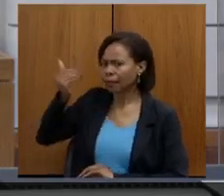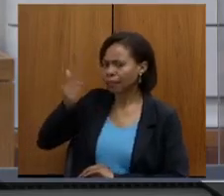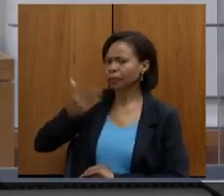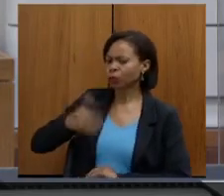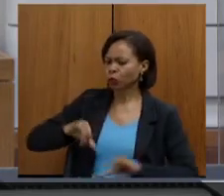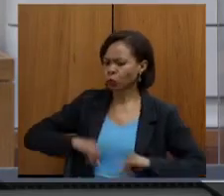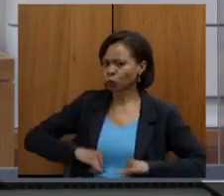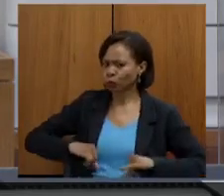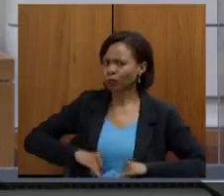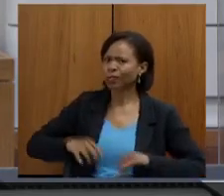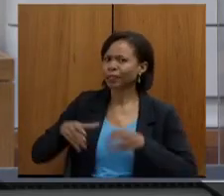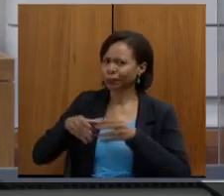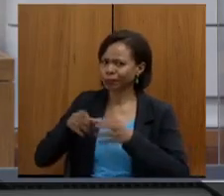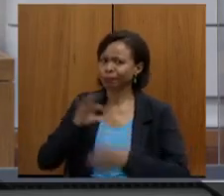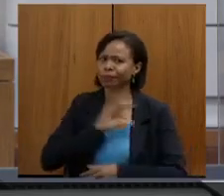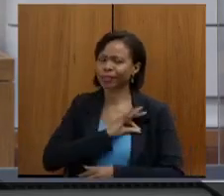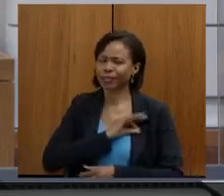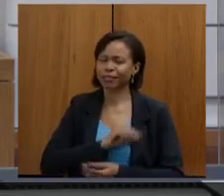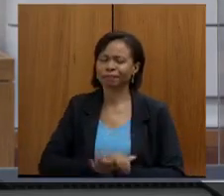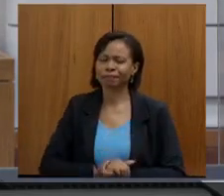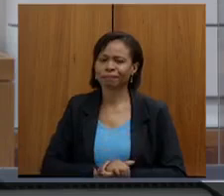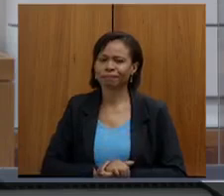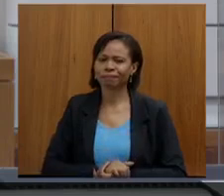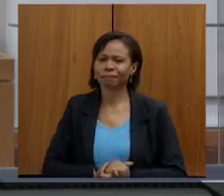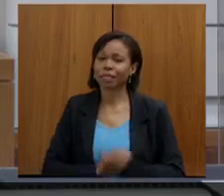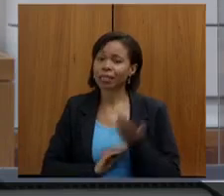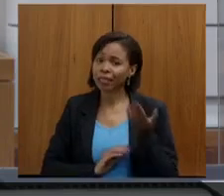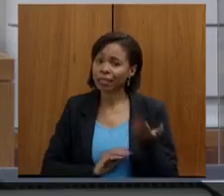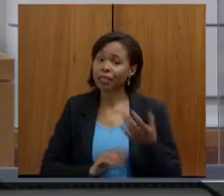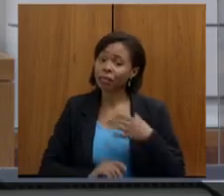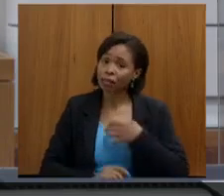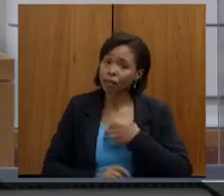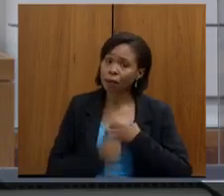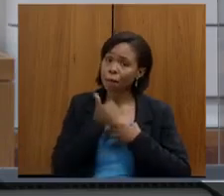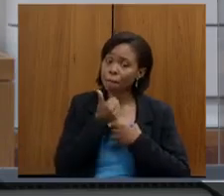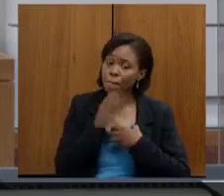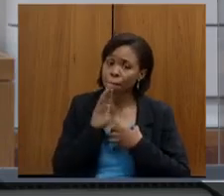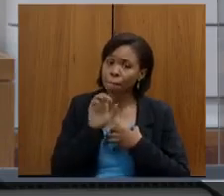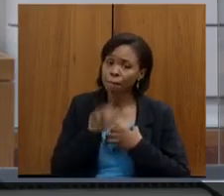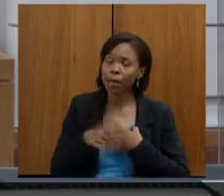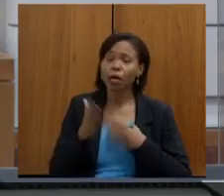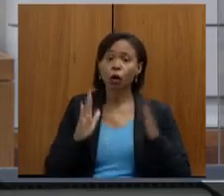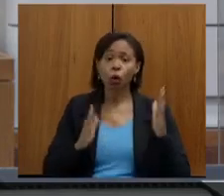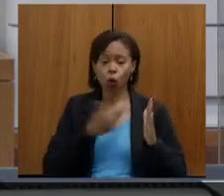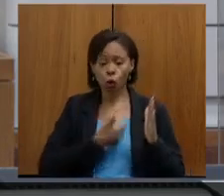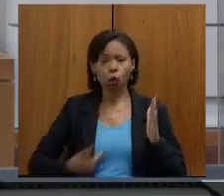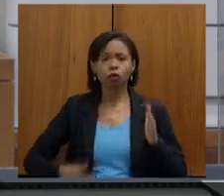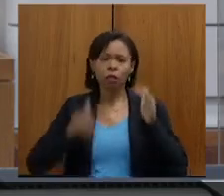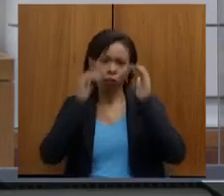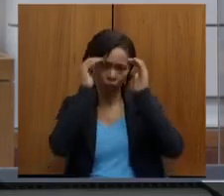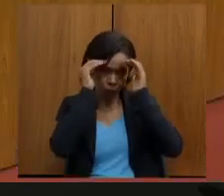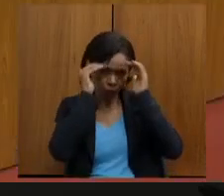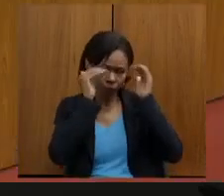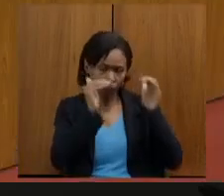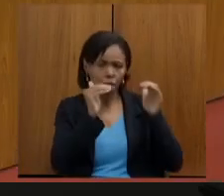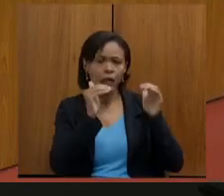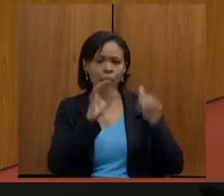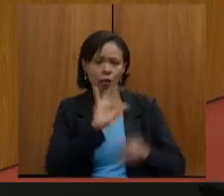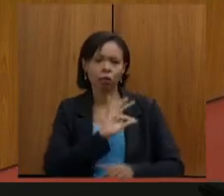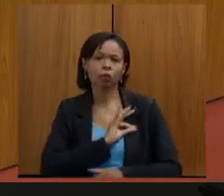tô quase terminando e ele ficar bem que esse governo Agora respeita a polícia militar